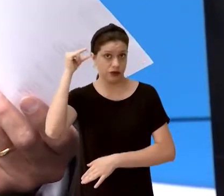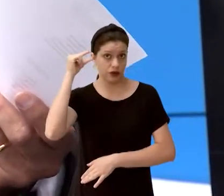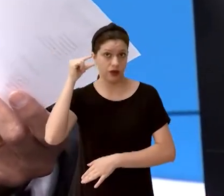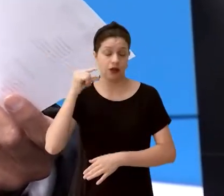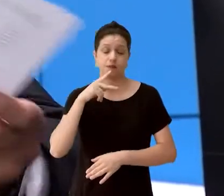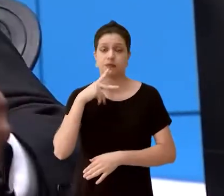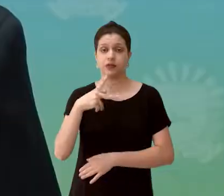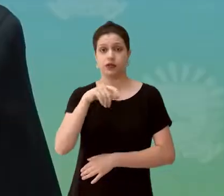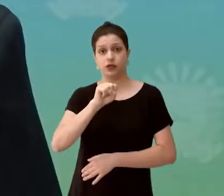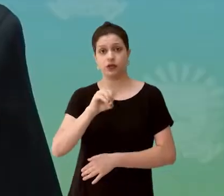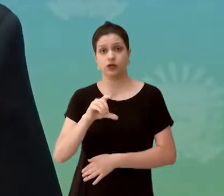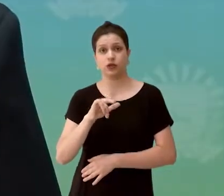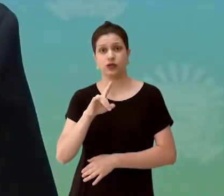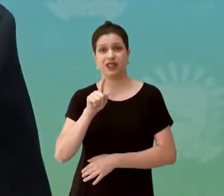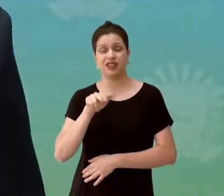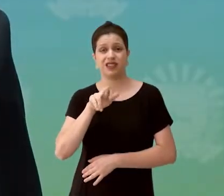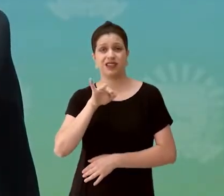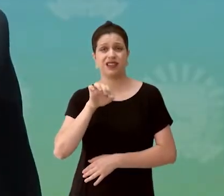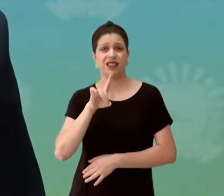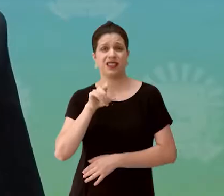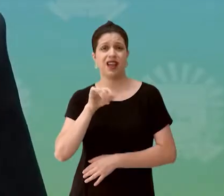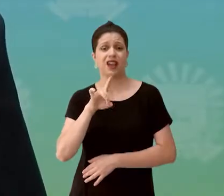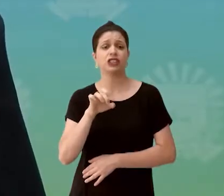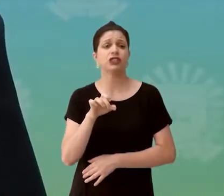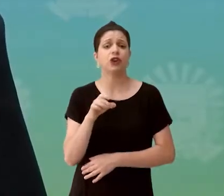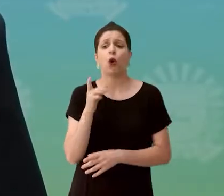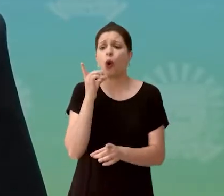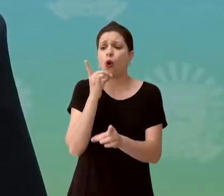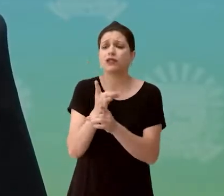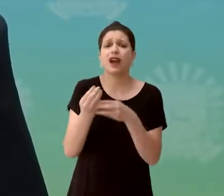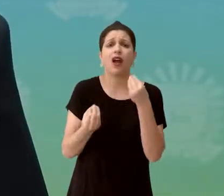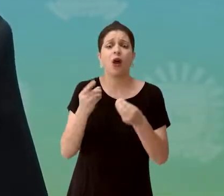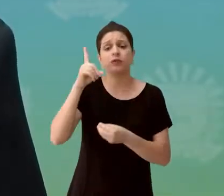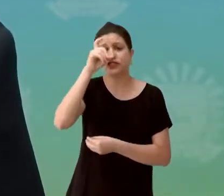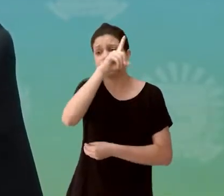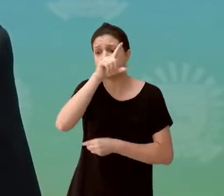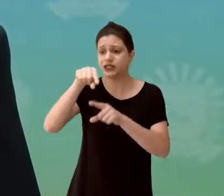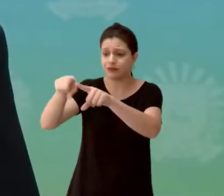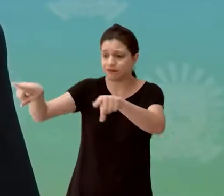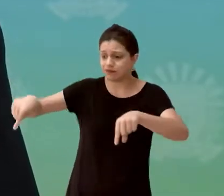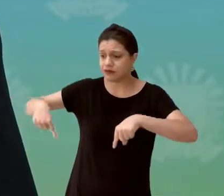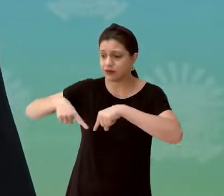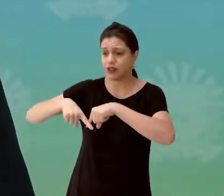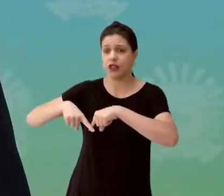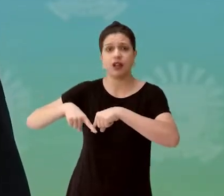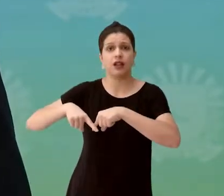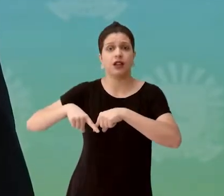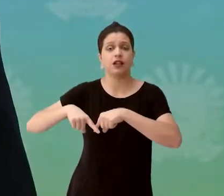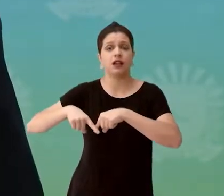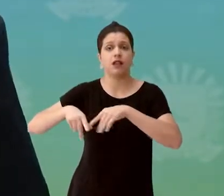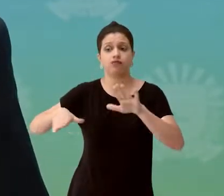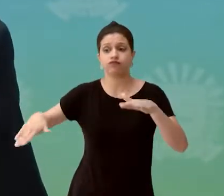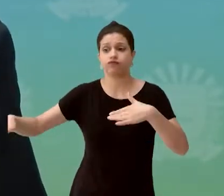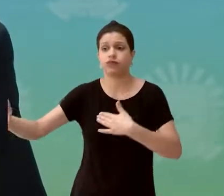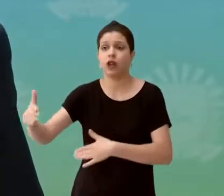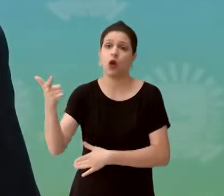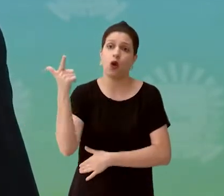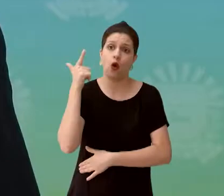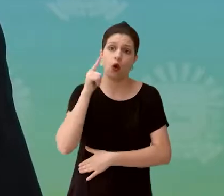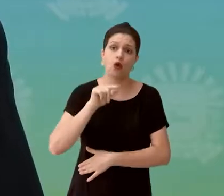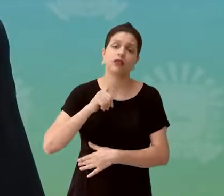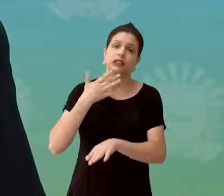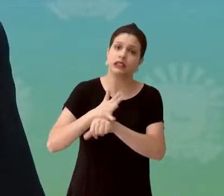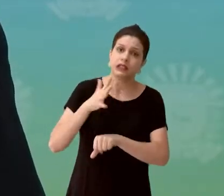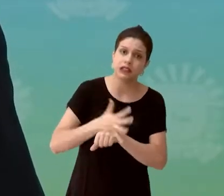do Solidariedade. A dificuldade de encontrar um espaço para desenvolver as suas ações, os seus treinamentos, para participar dos